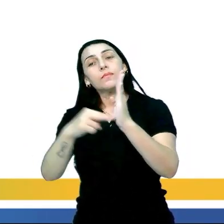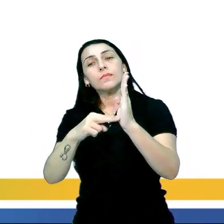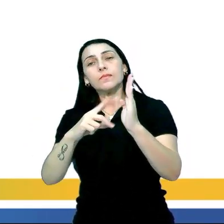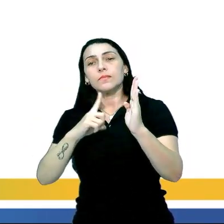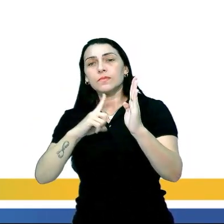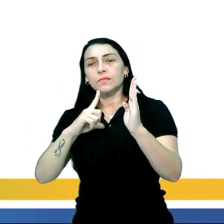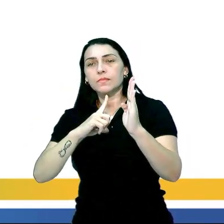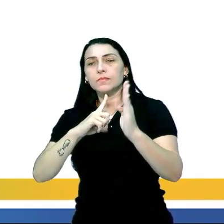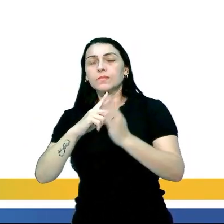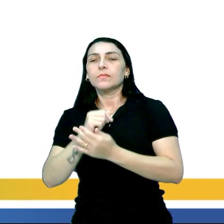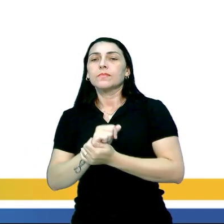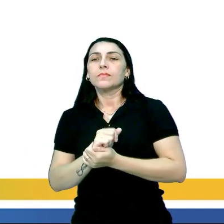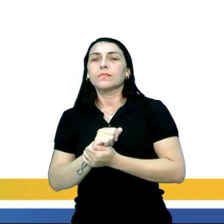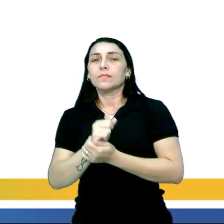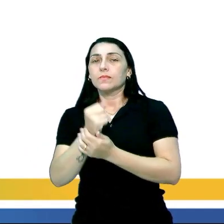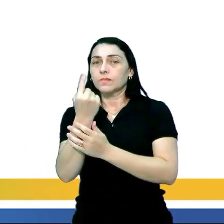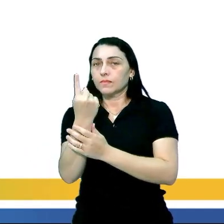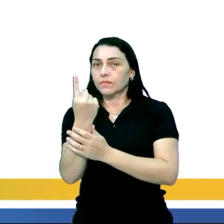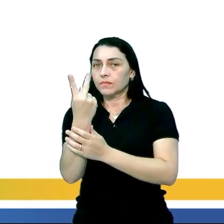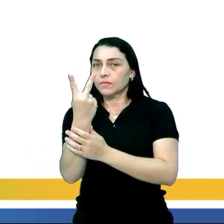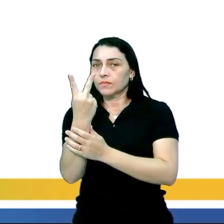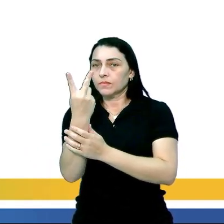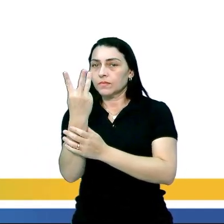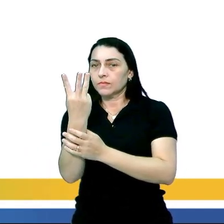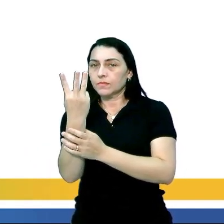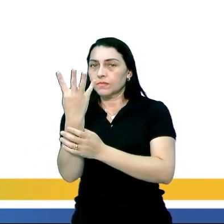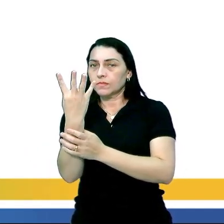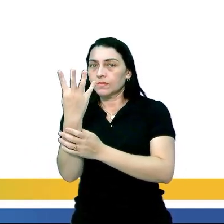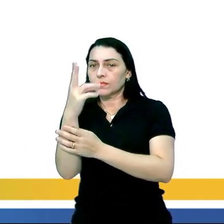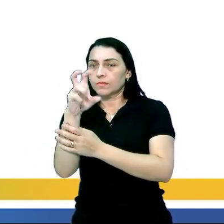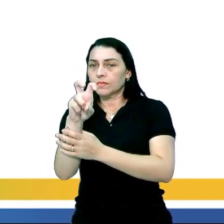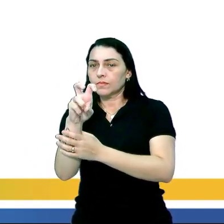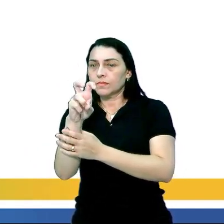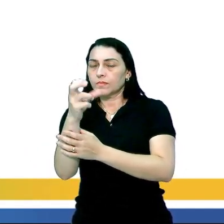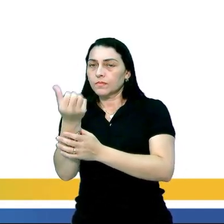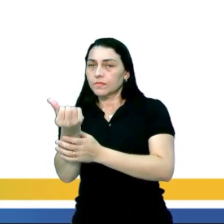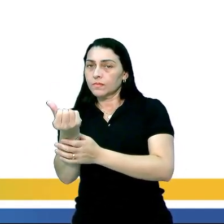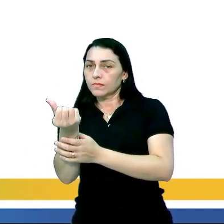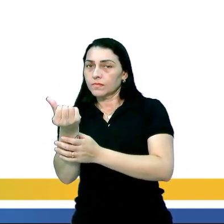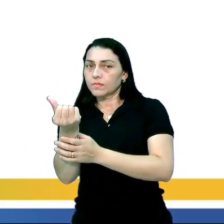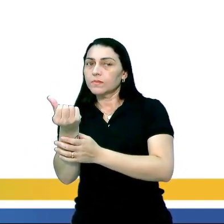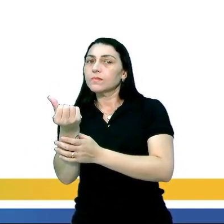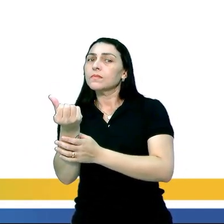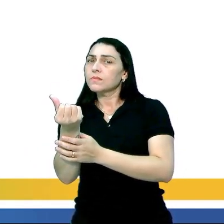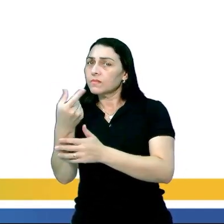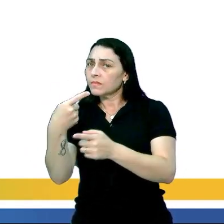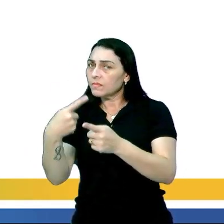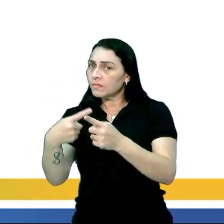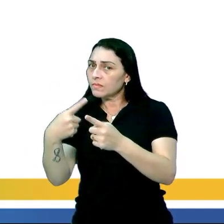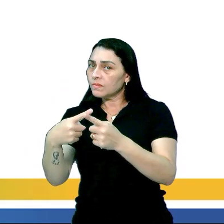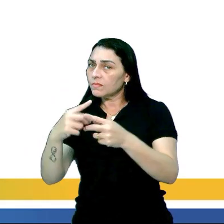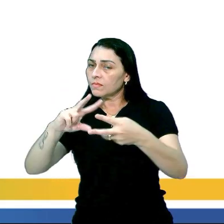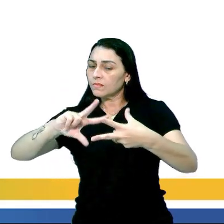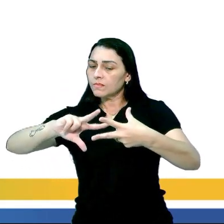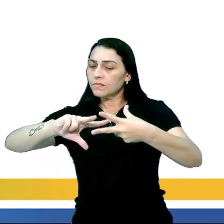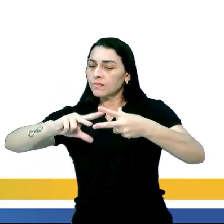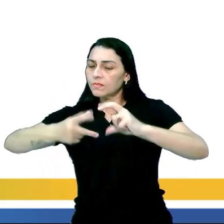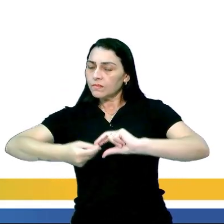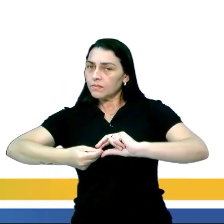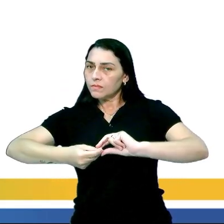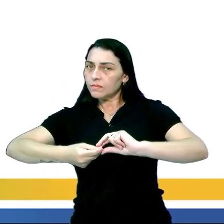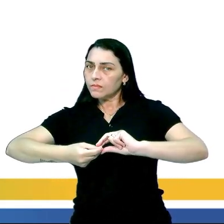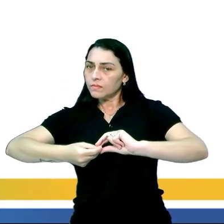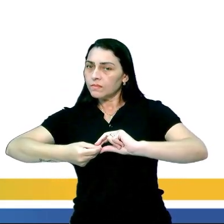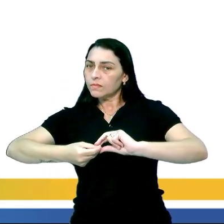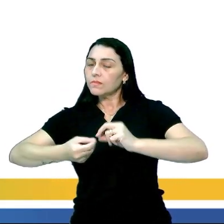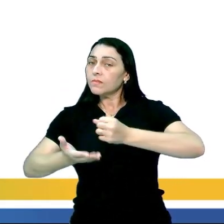ter 1, 2, 3, 4, 5, 6, porque ele é hexagonal, né? Então,